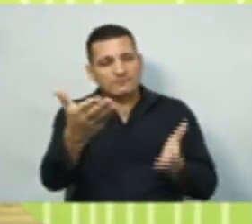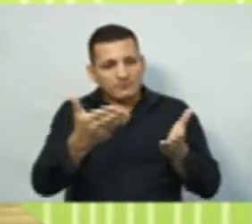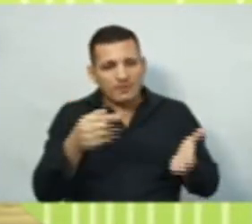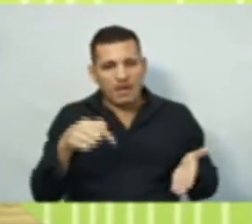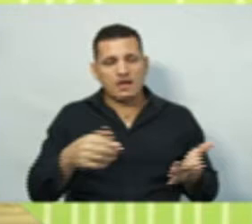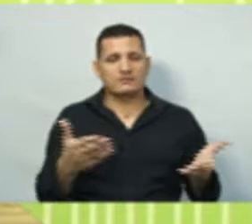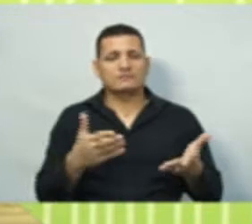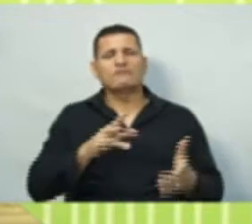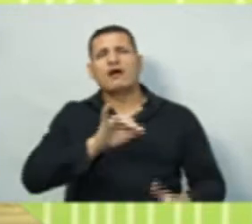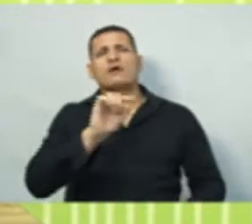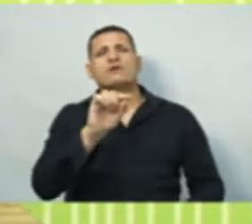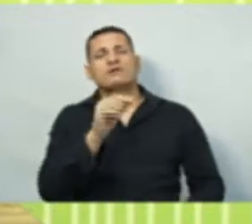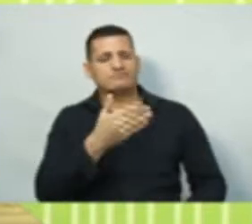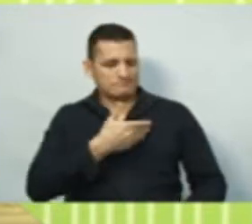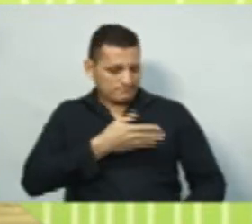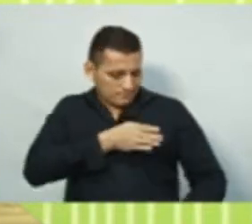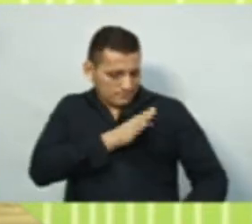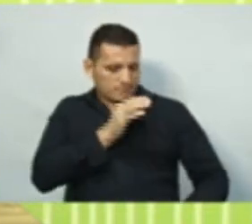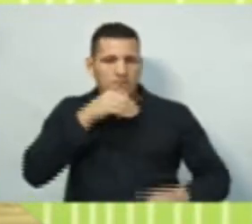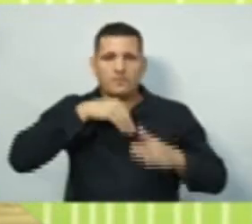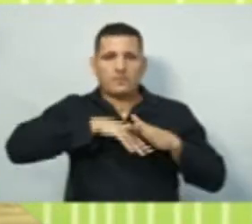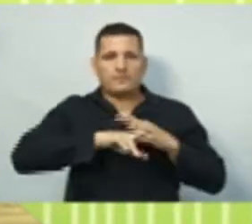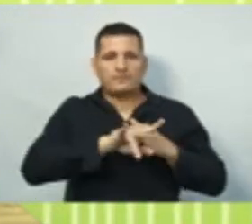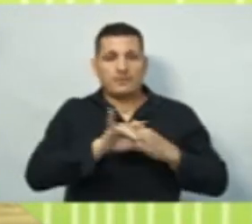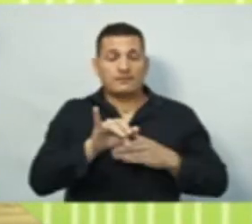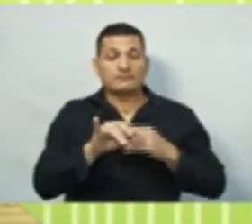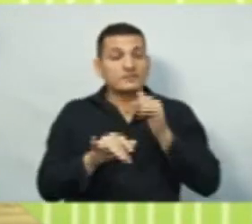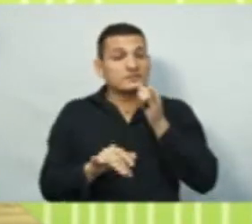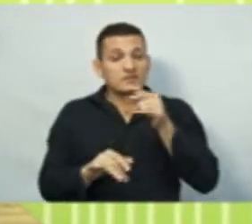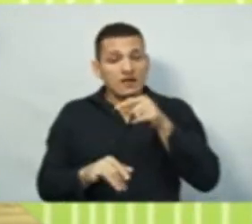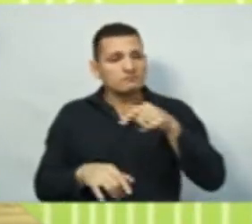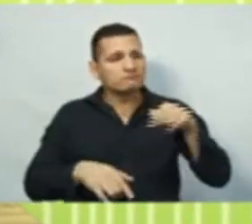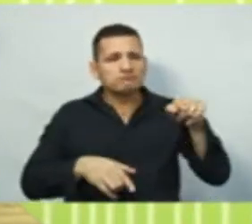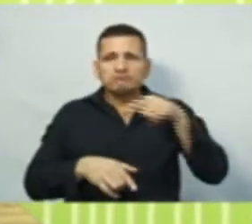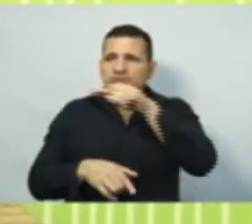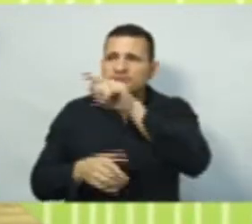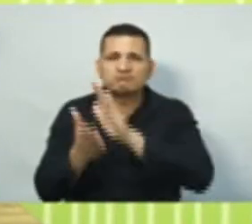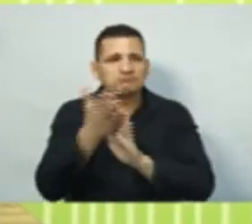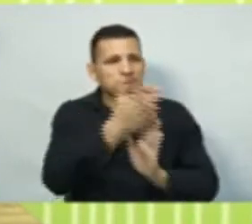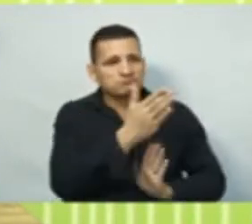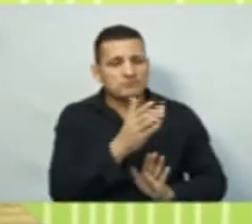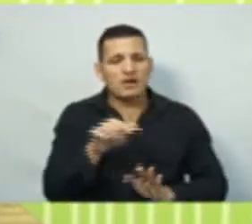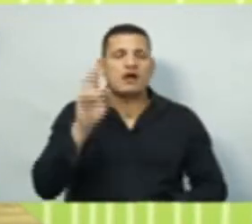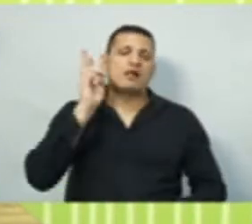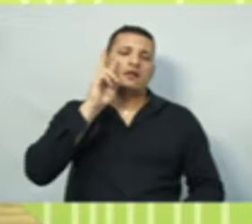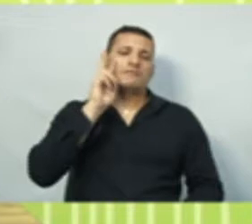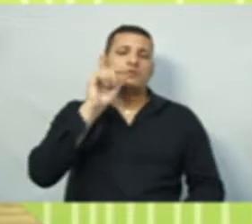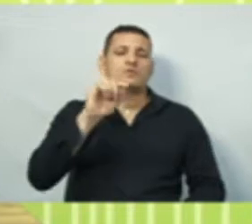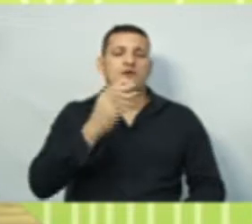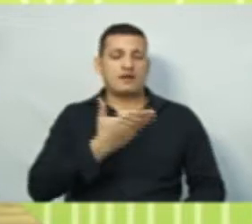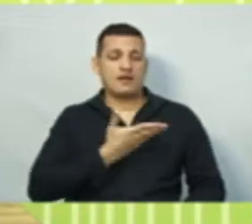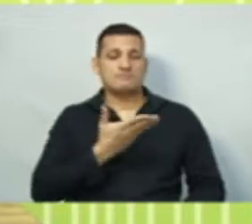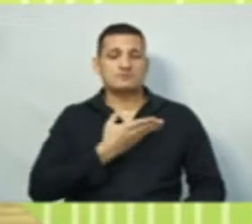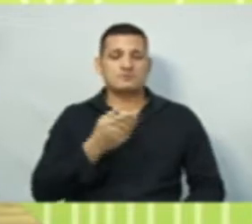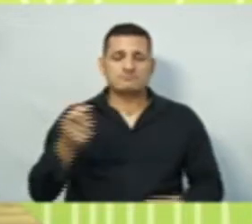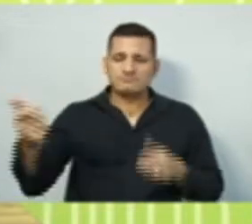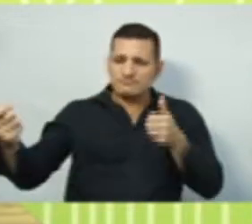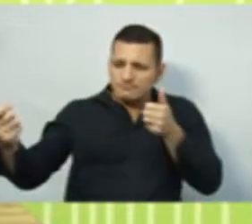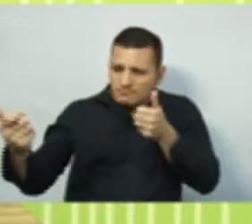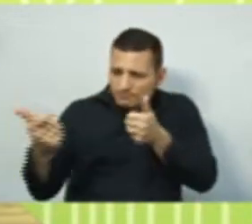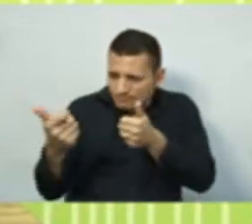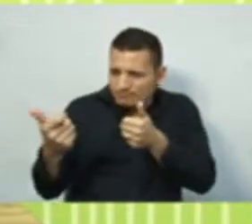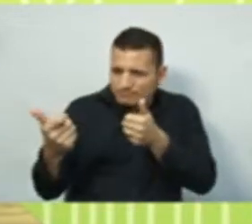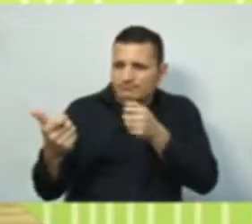coração. E onde quer que ele vá, ele vai lembrar que o colega ao lado está esperando ele